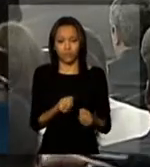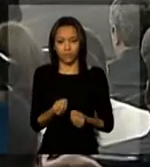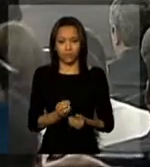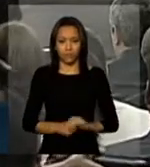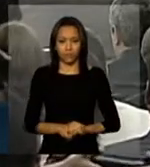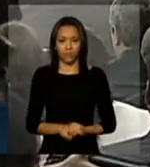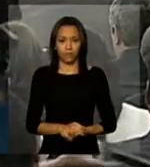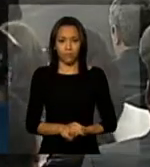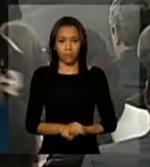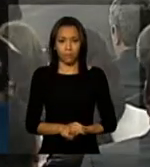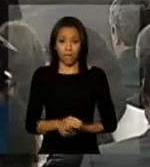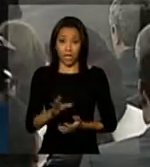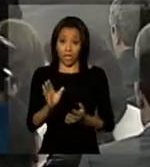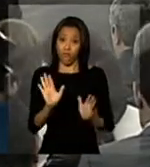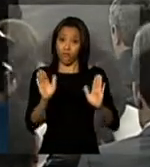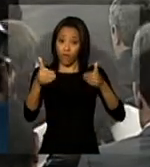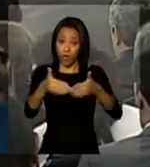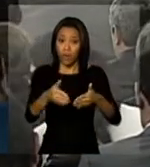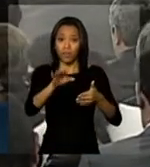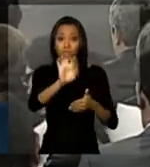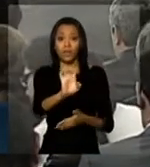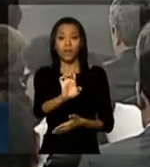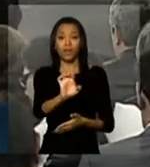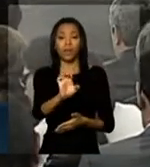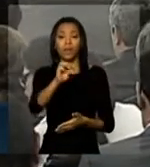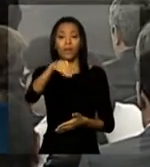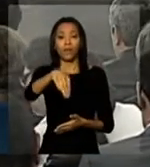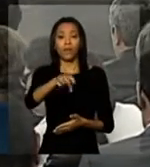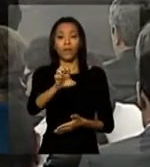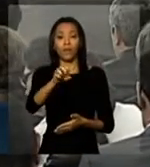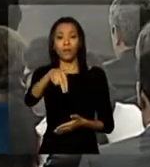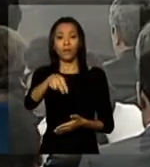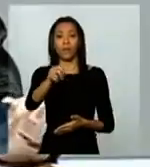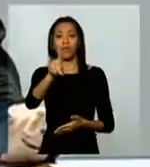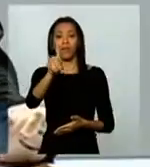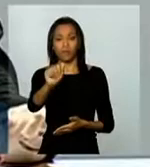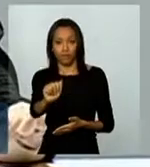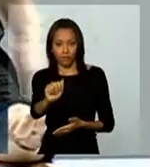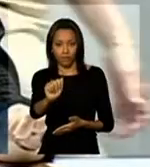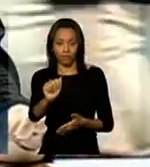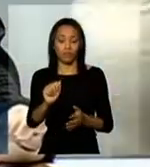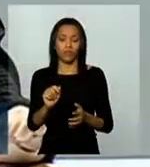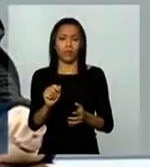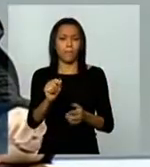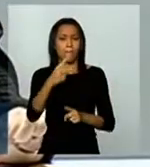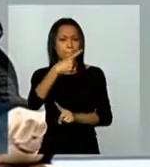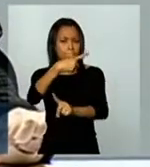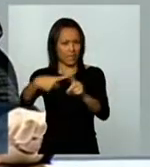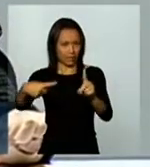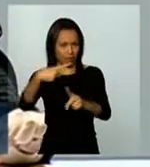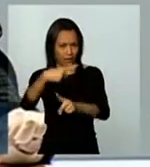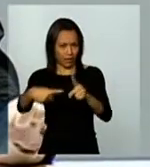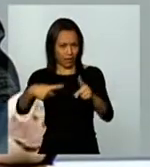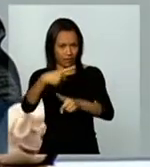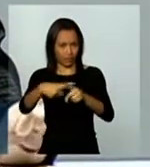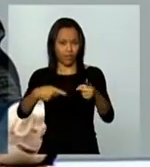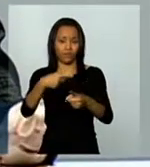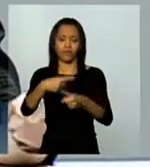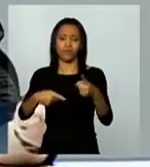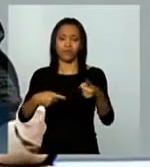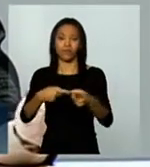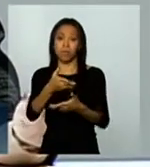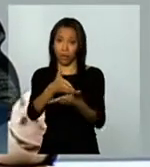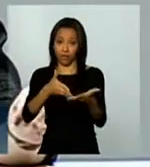No caso das emendas, Sofia, como eu disse aqui, metade das emendas que